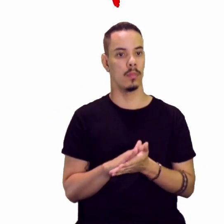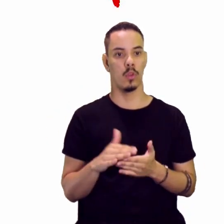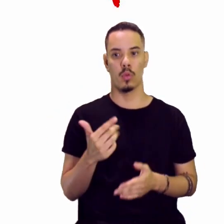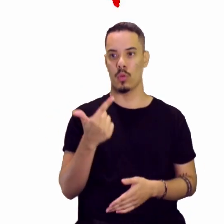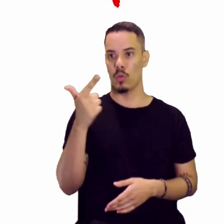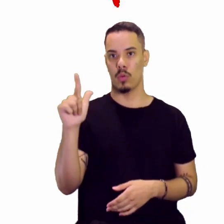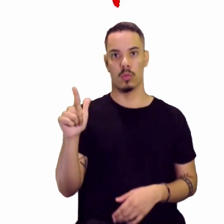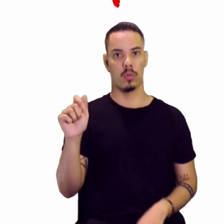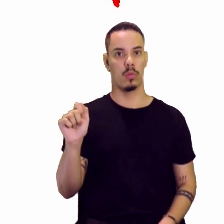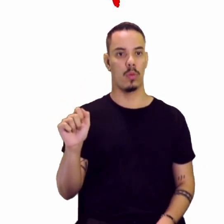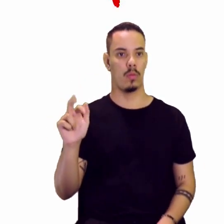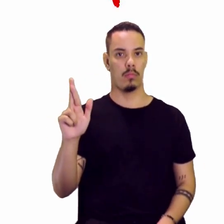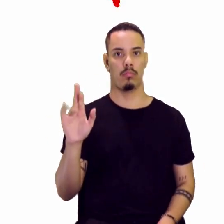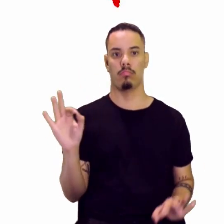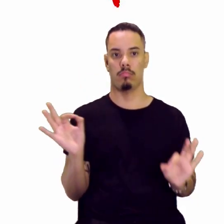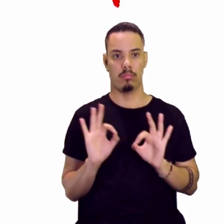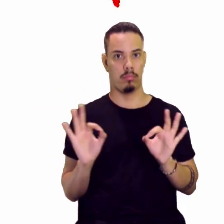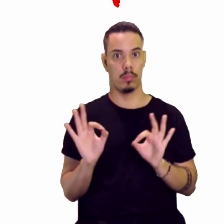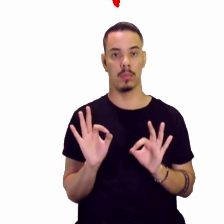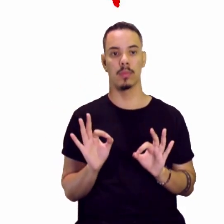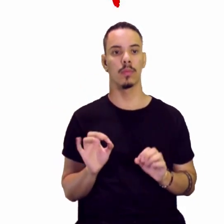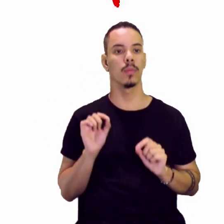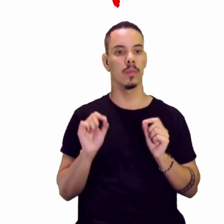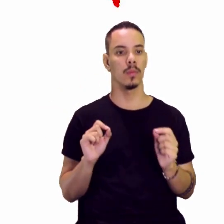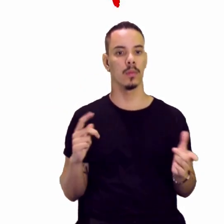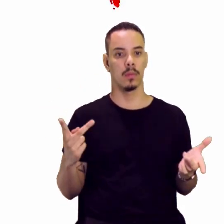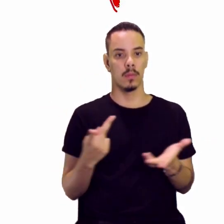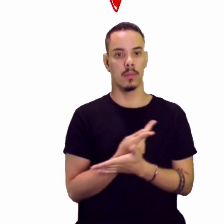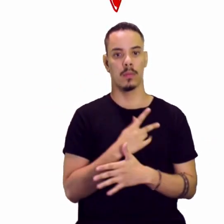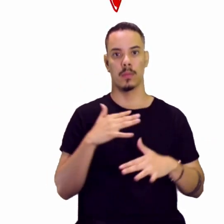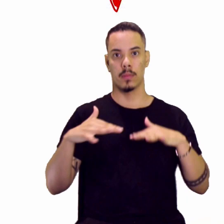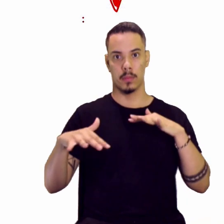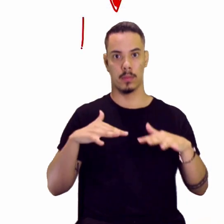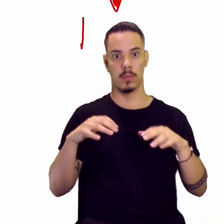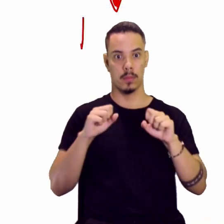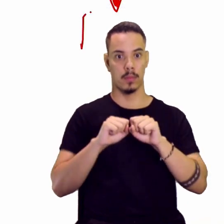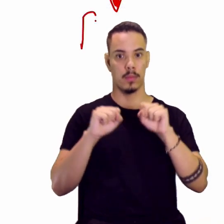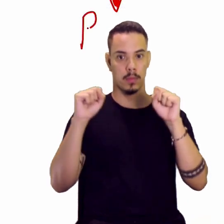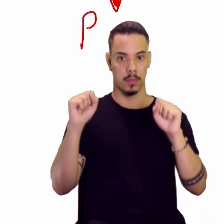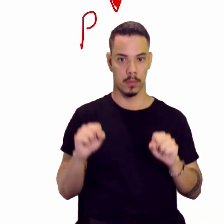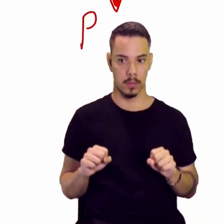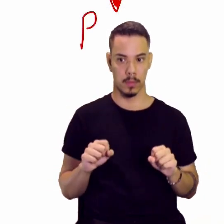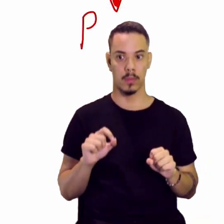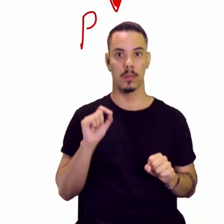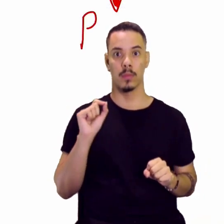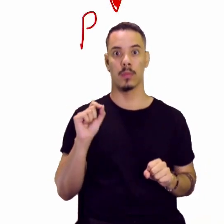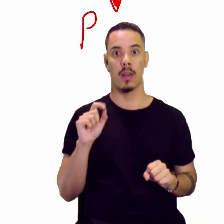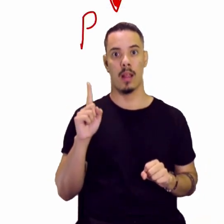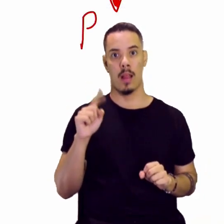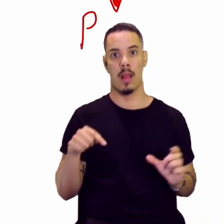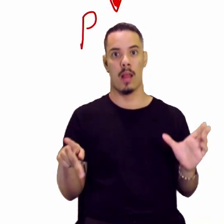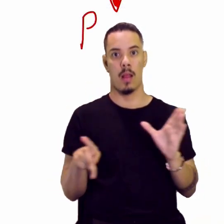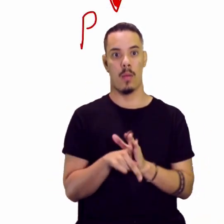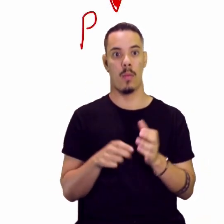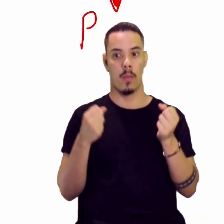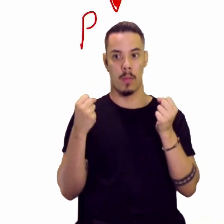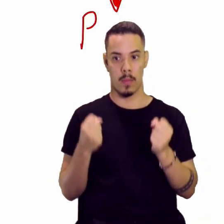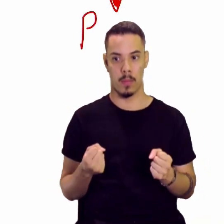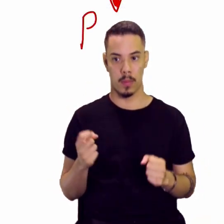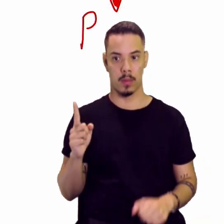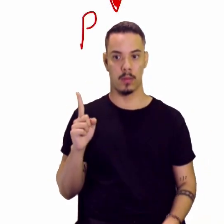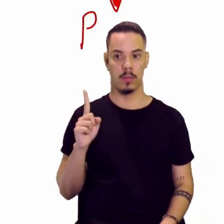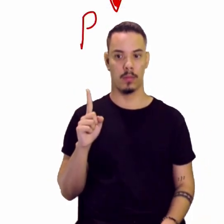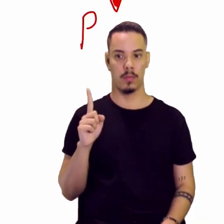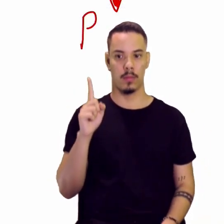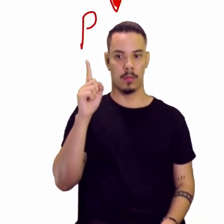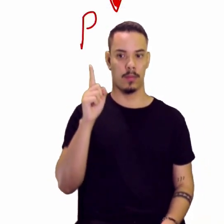força aplicada no ar, né? Isso. Então, o que vai fazer movimentar esse sistema aqui é justamente o peso, certo? Que tá bem ali na